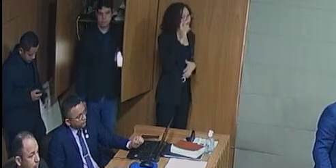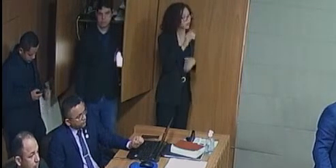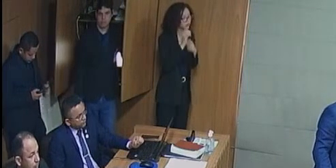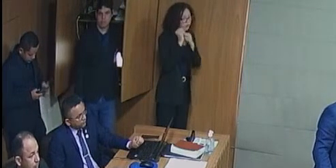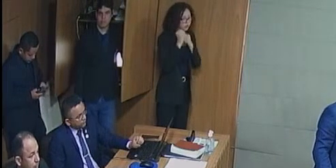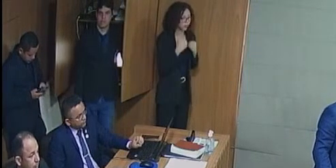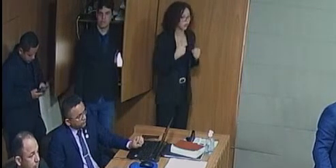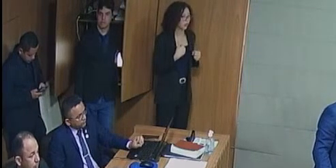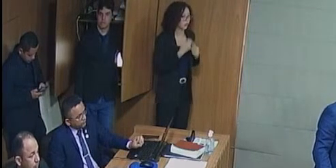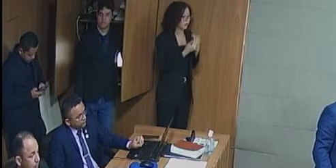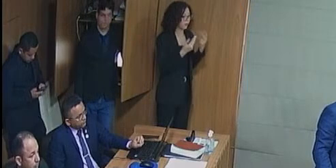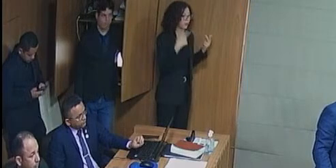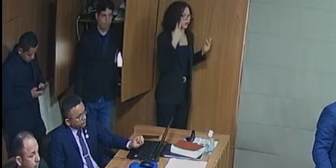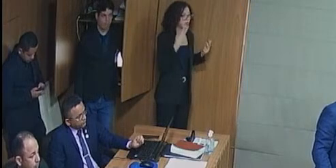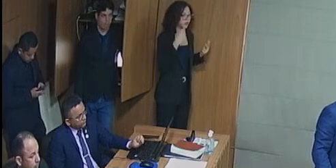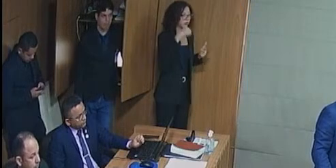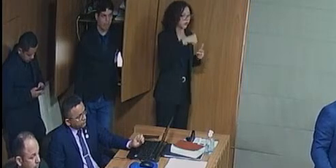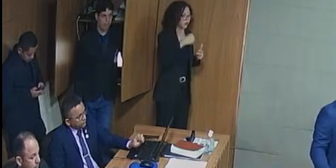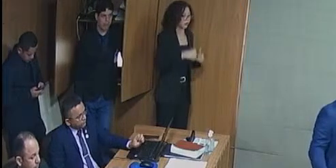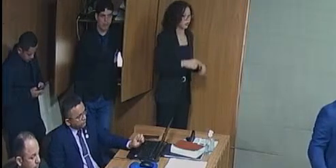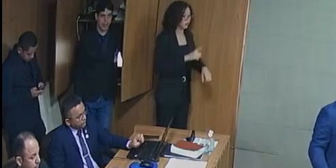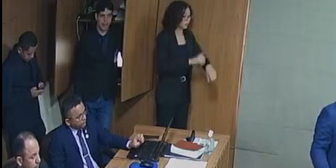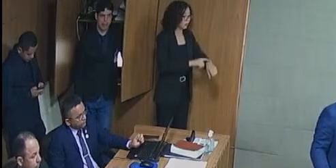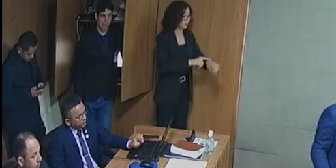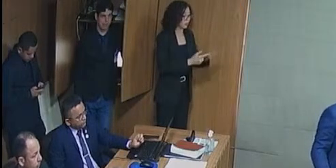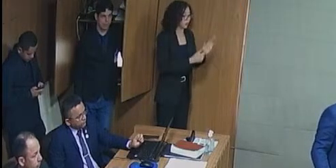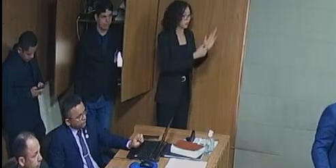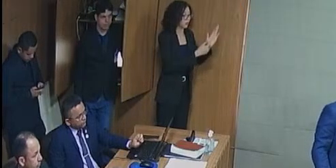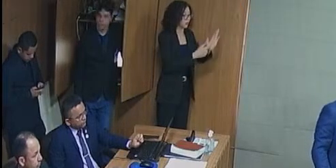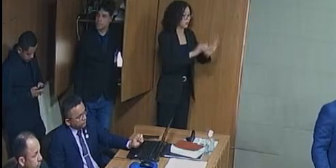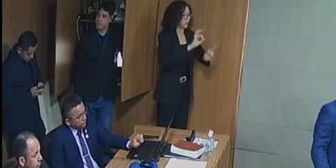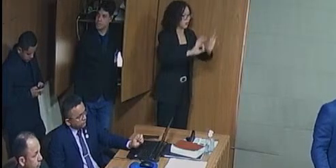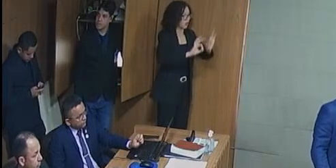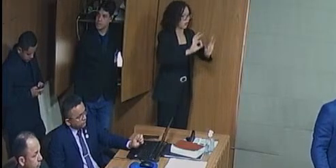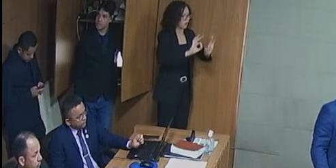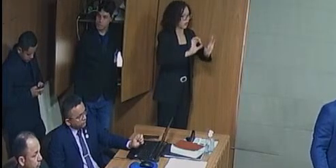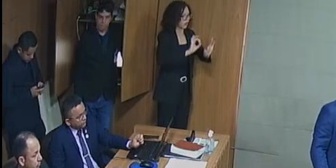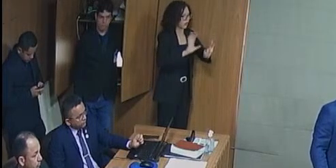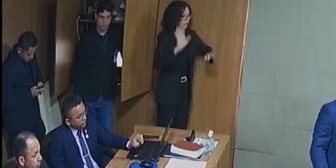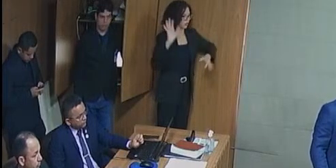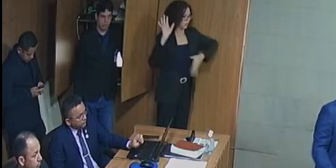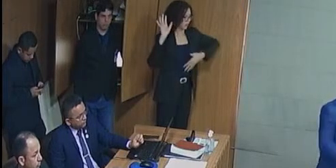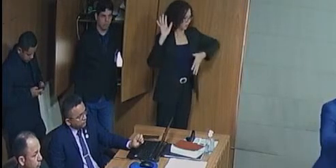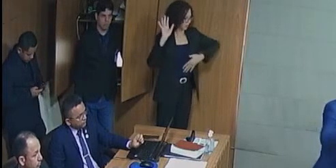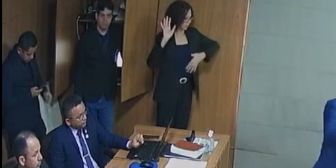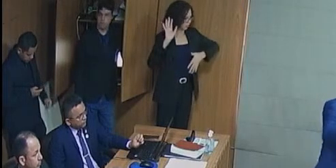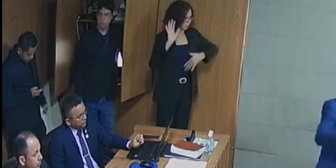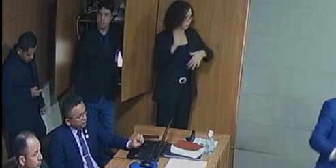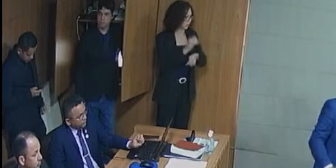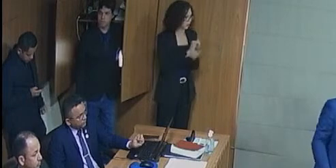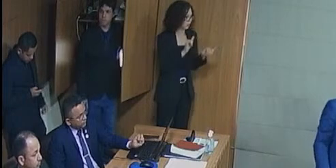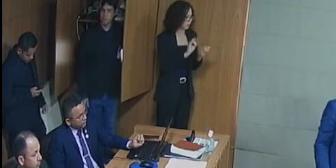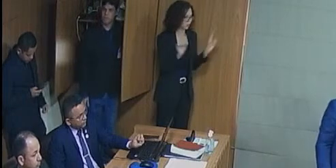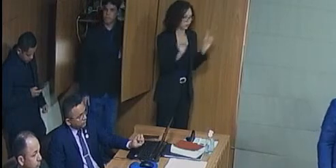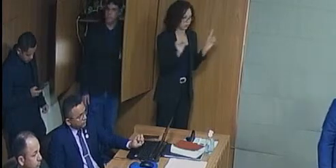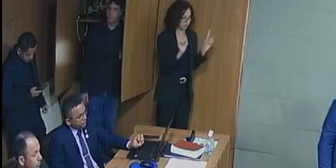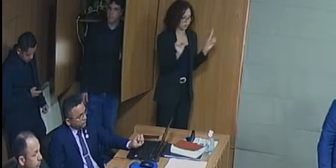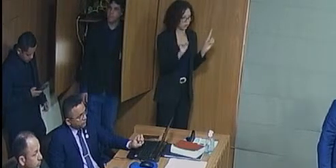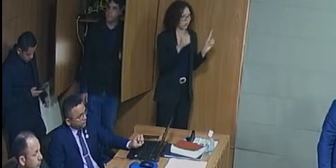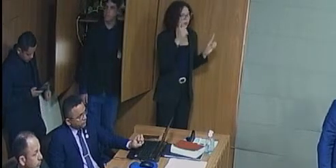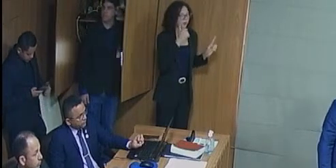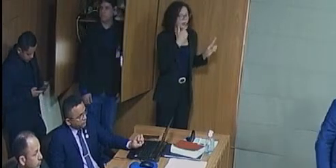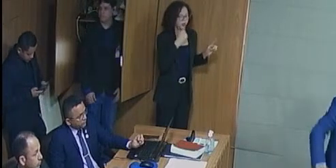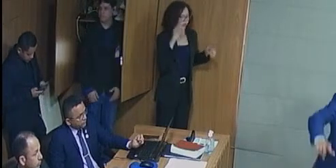aqui é hora de mostrar que essa Câmara não é formada só de bandidos como falam a câmara é formada de bandidos e de